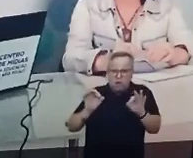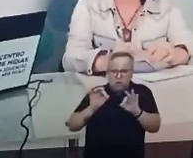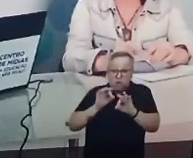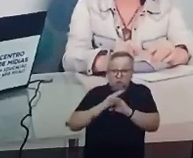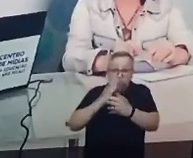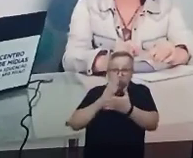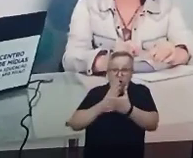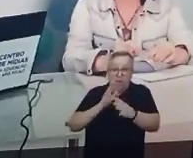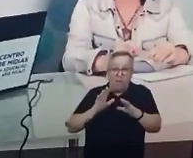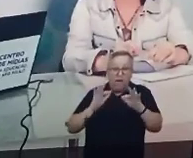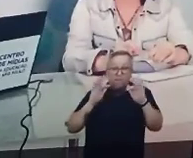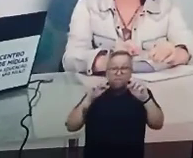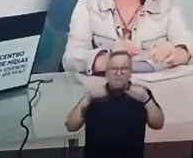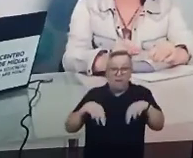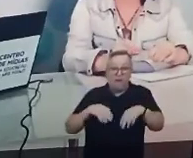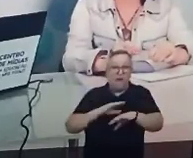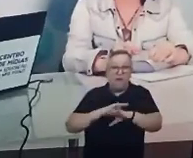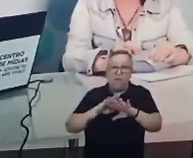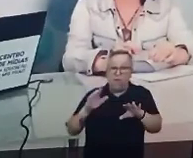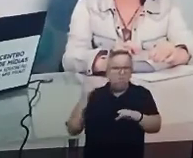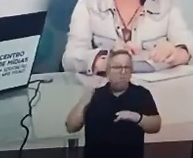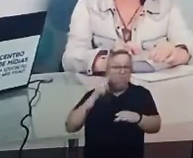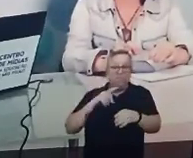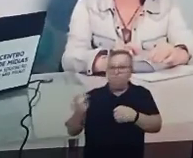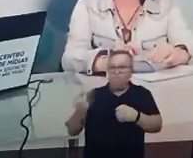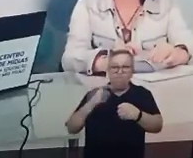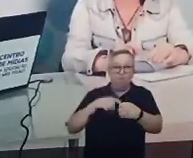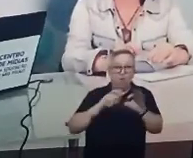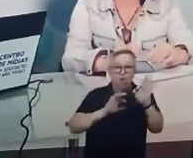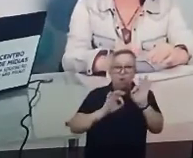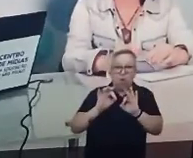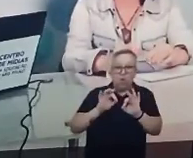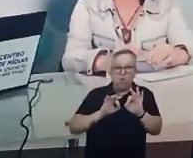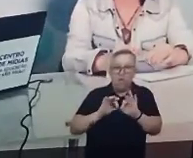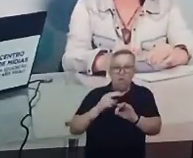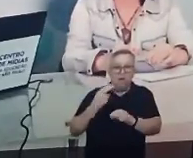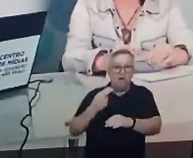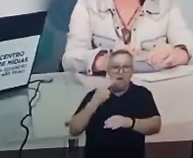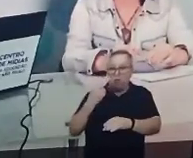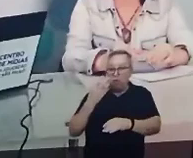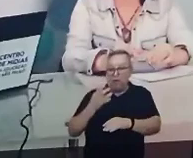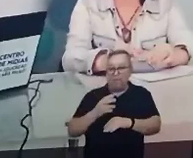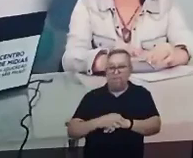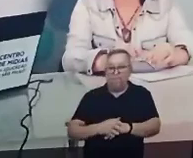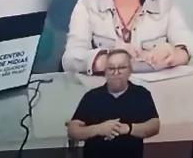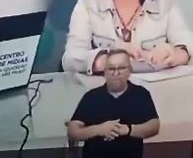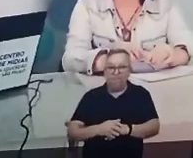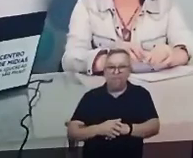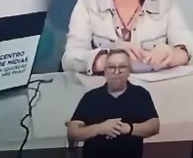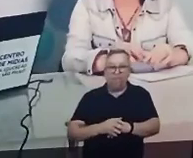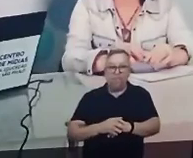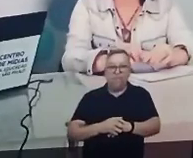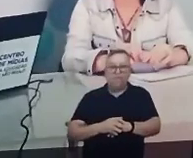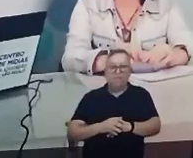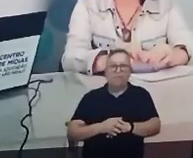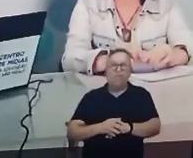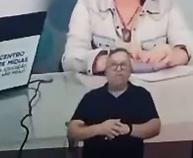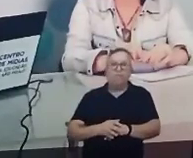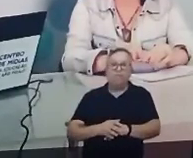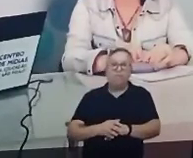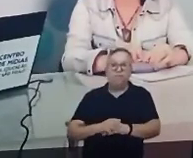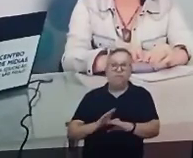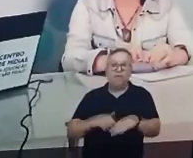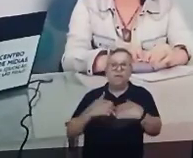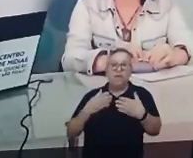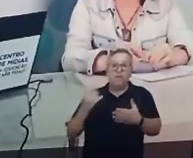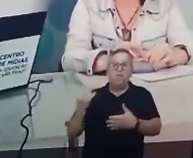inscrição. Inscrição finalizada não pode mais ser editada, não posso mais abrir um recurso de uma inscrição finalizada.